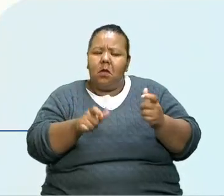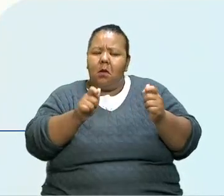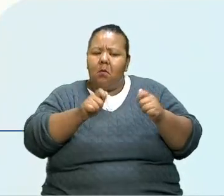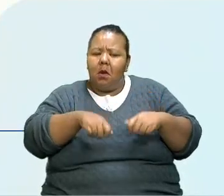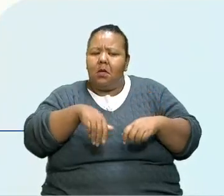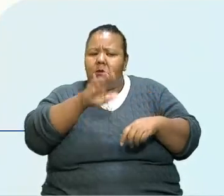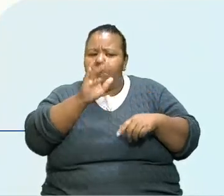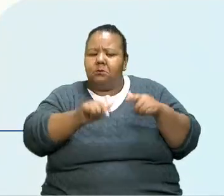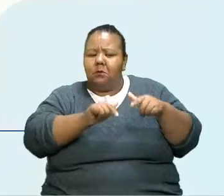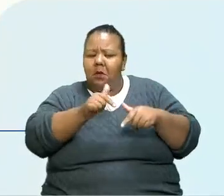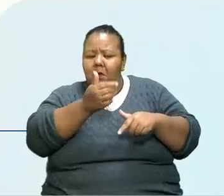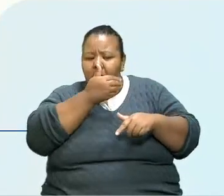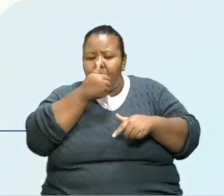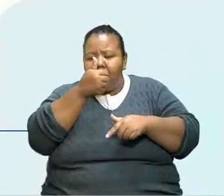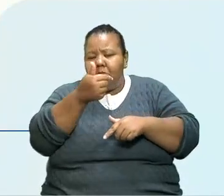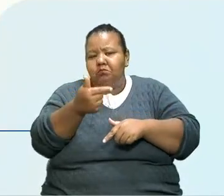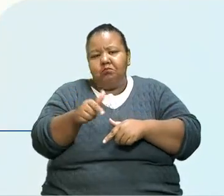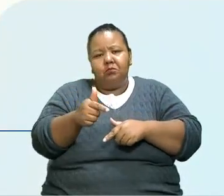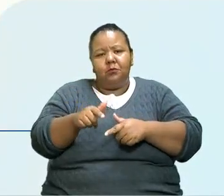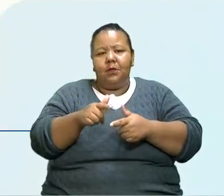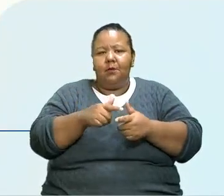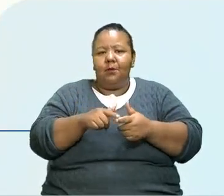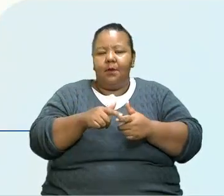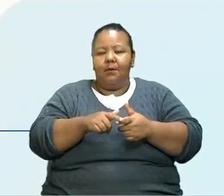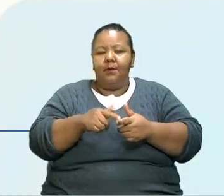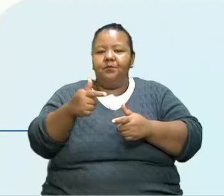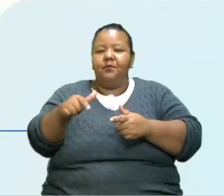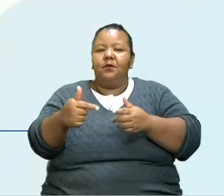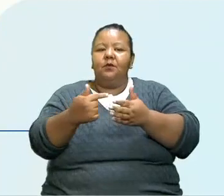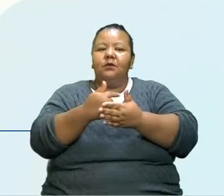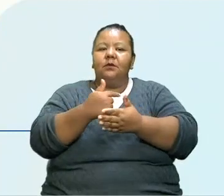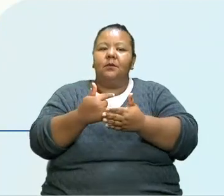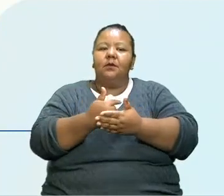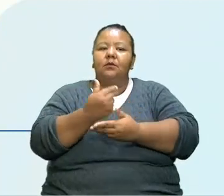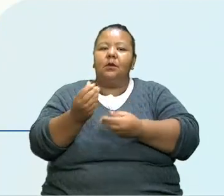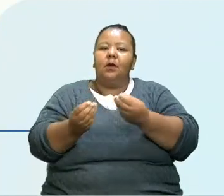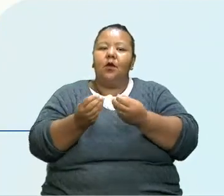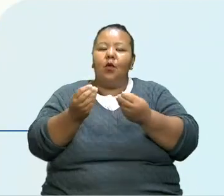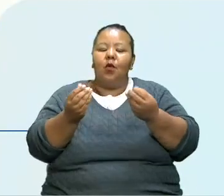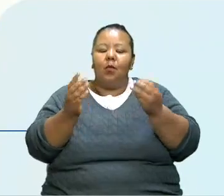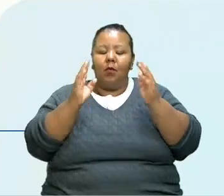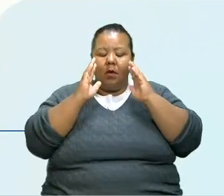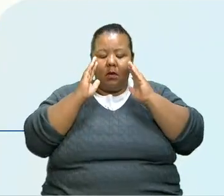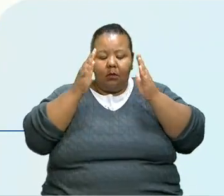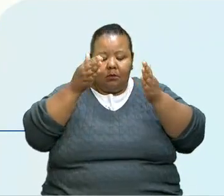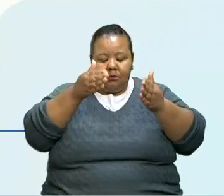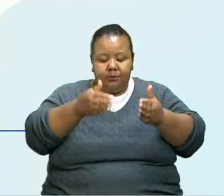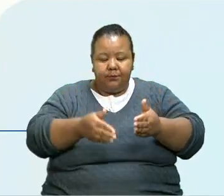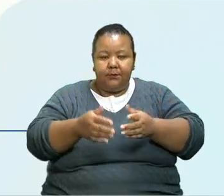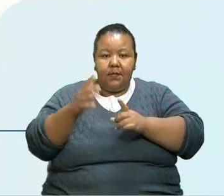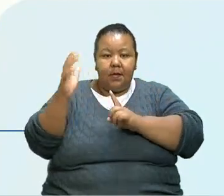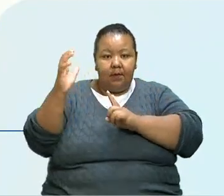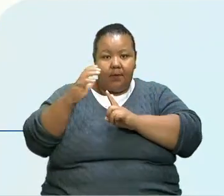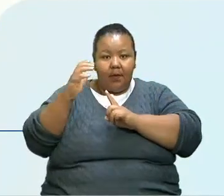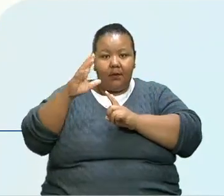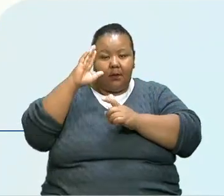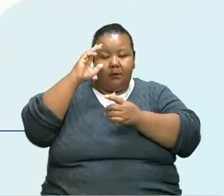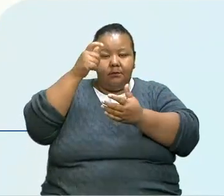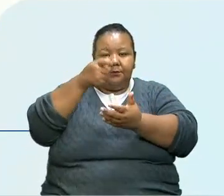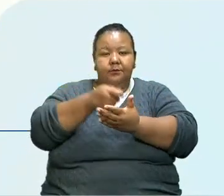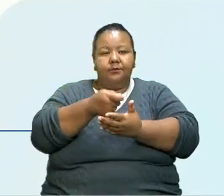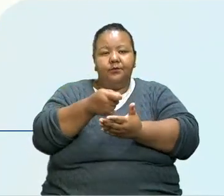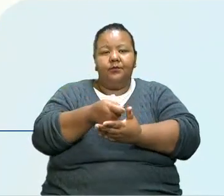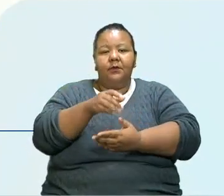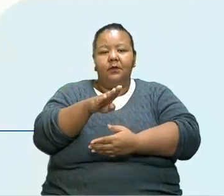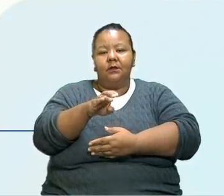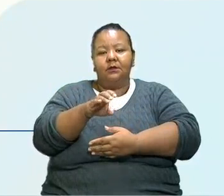criativo, então não tem problema nenhum. A outra é, como a centralização impacta as decisões de Beto sobre a